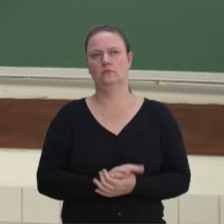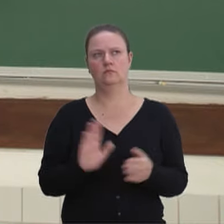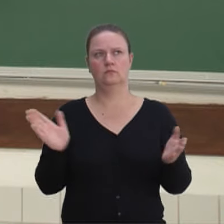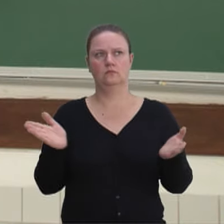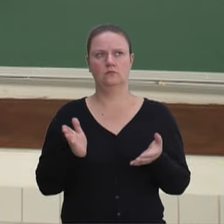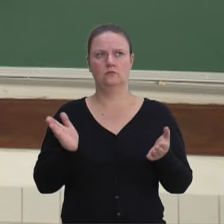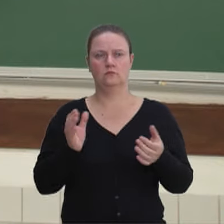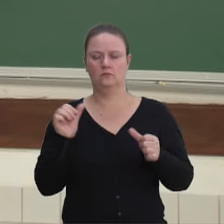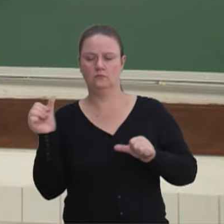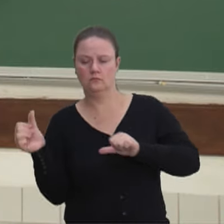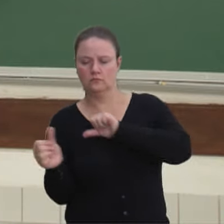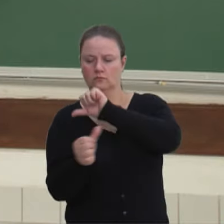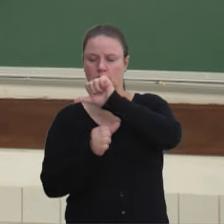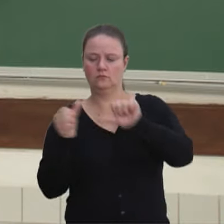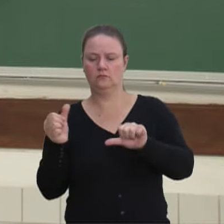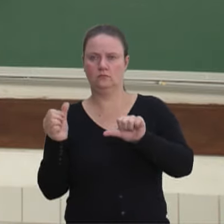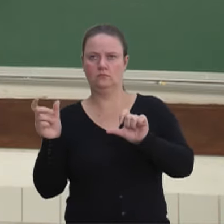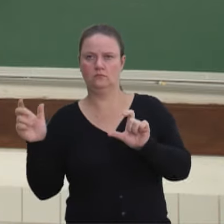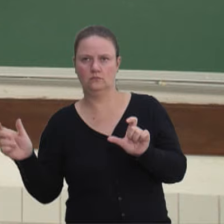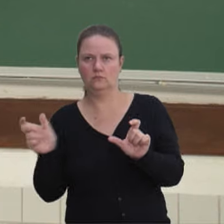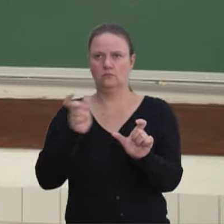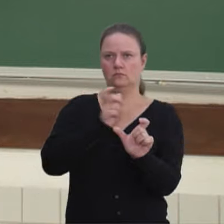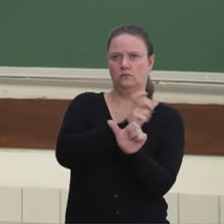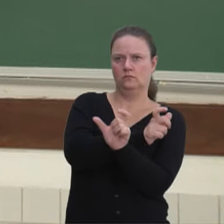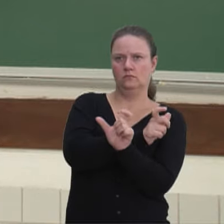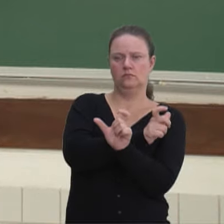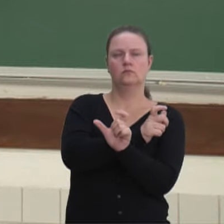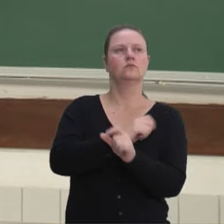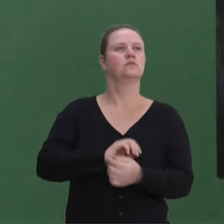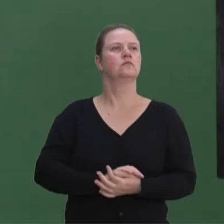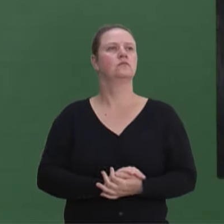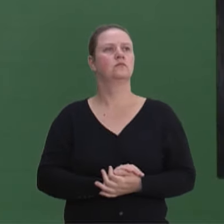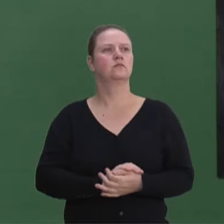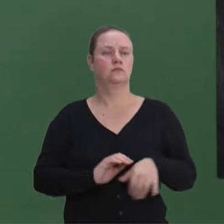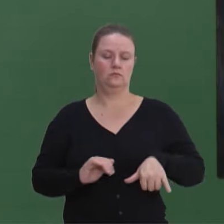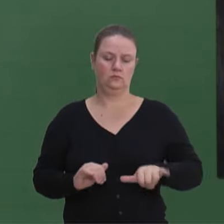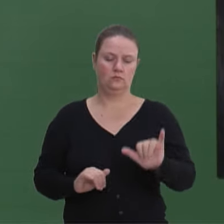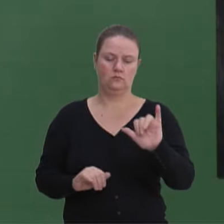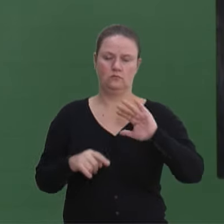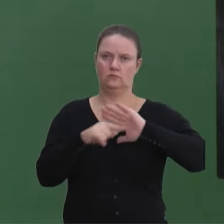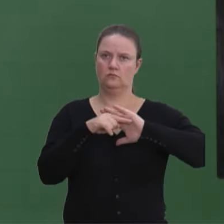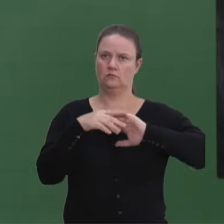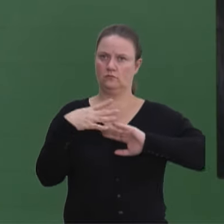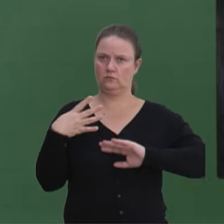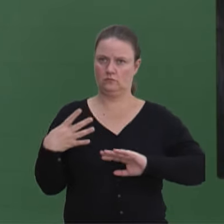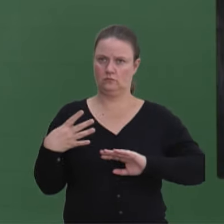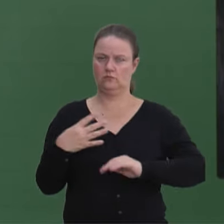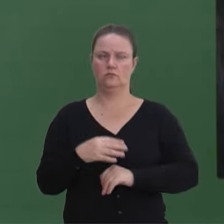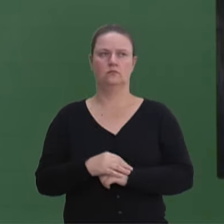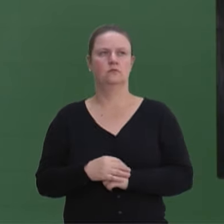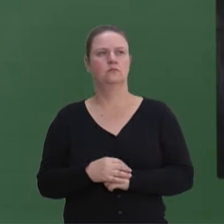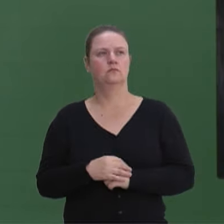aqui para o outro lado da igualdade. Vou ficar com y menos 4.